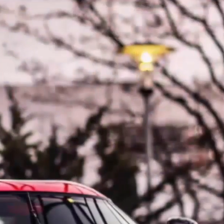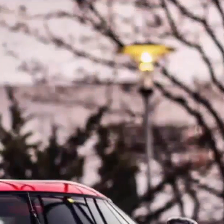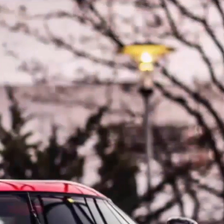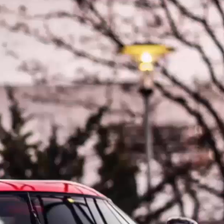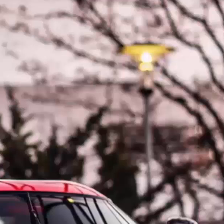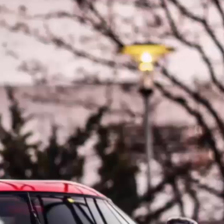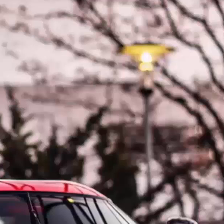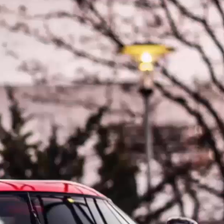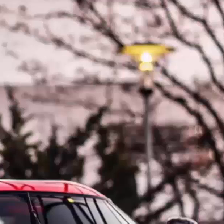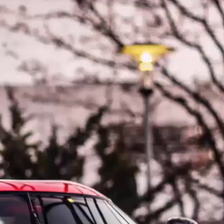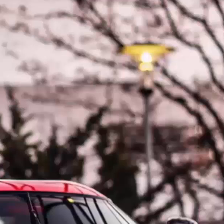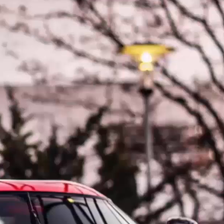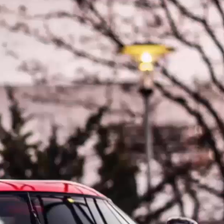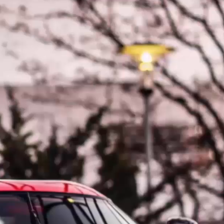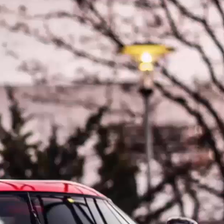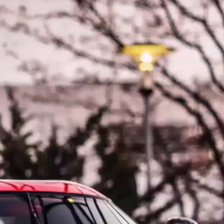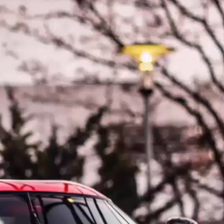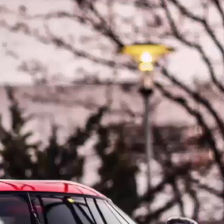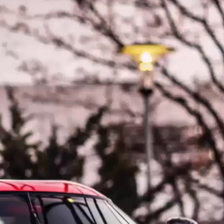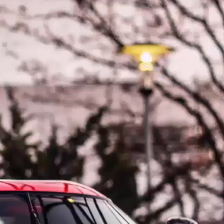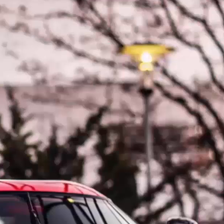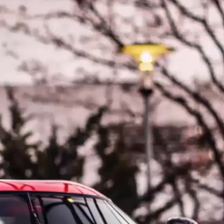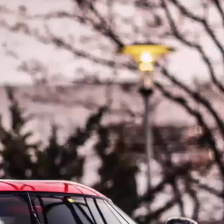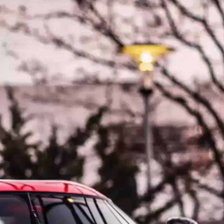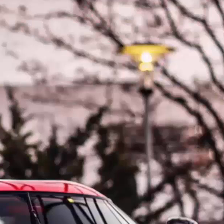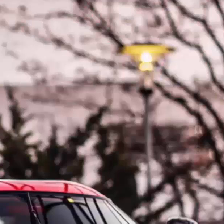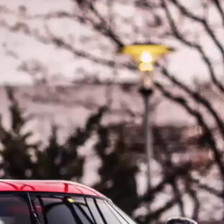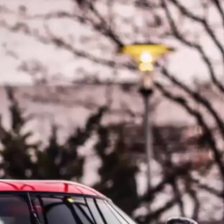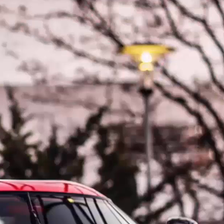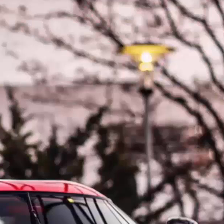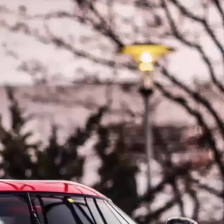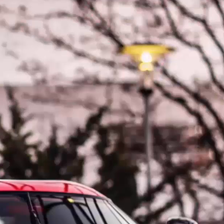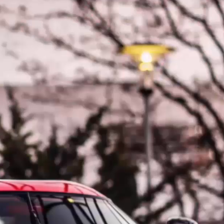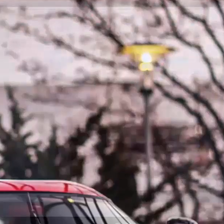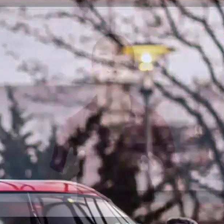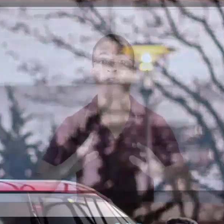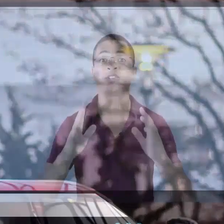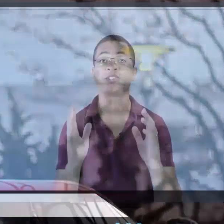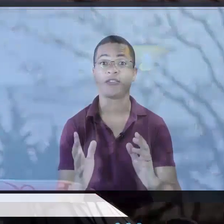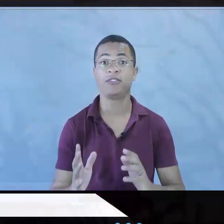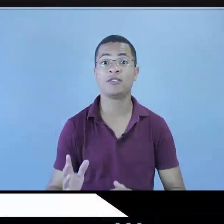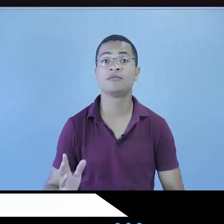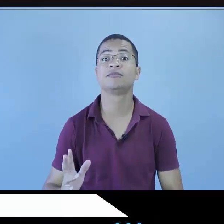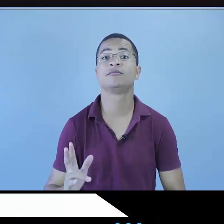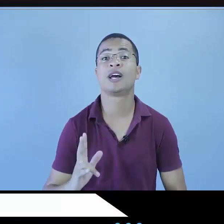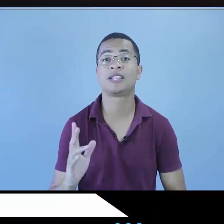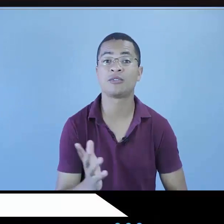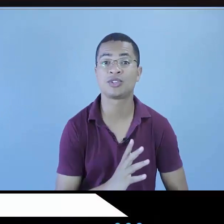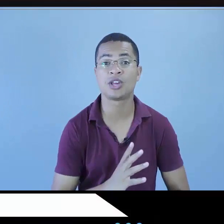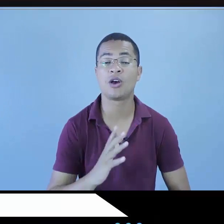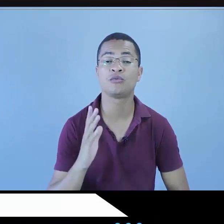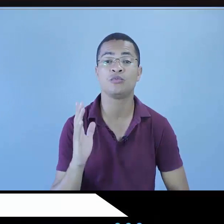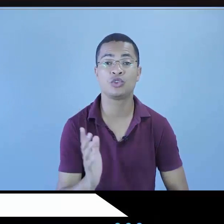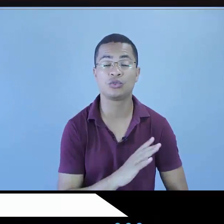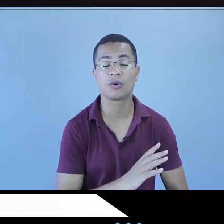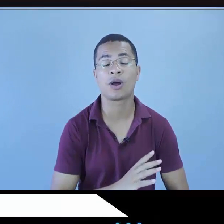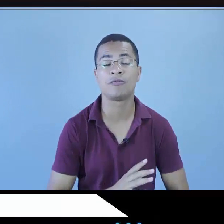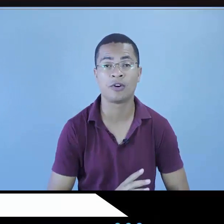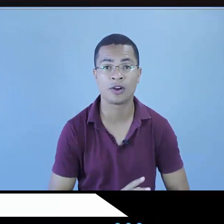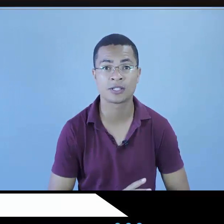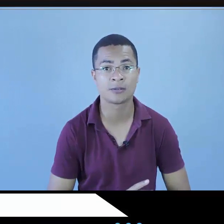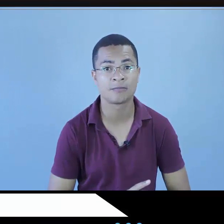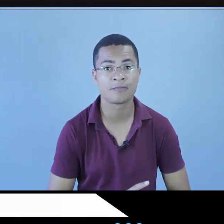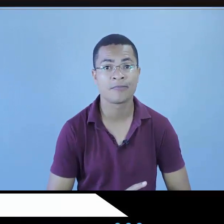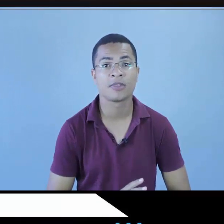Carro vermelho, sua mãe gostar, por quê? Então, você já viu a tradução junto